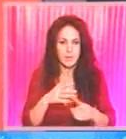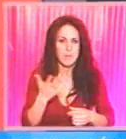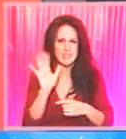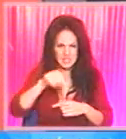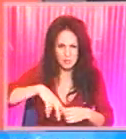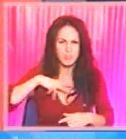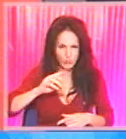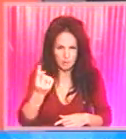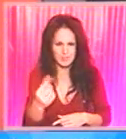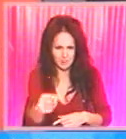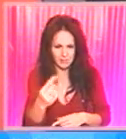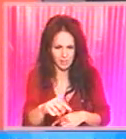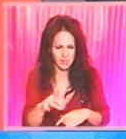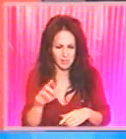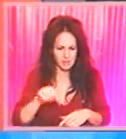cá em Portugal já há